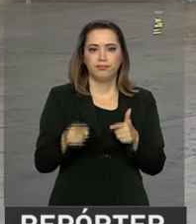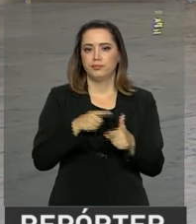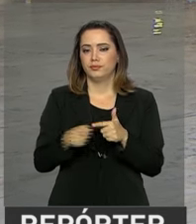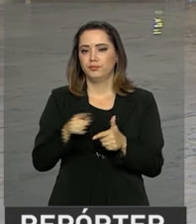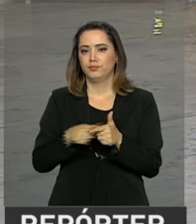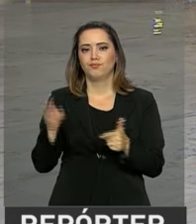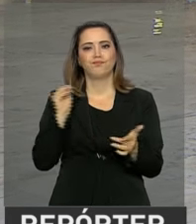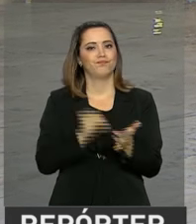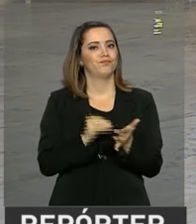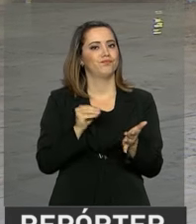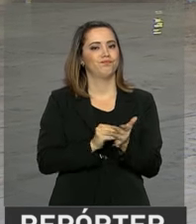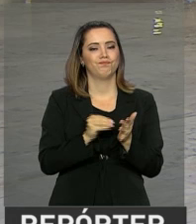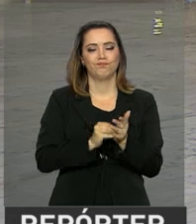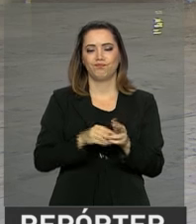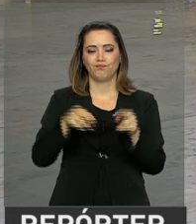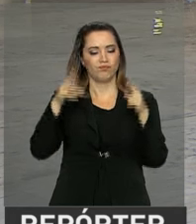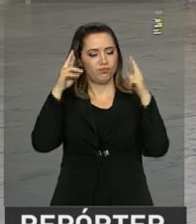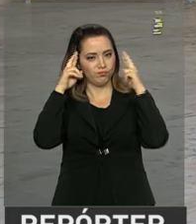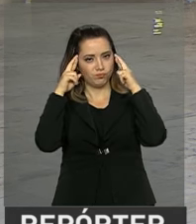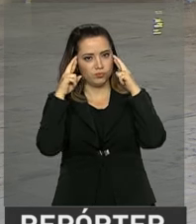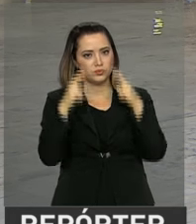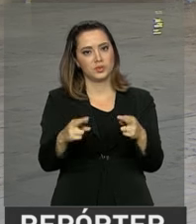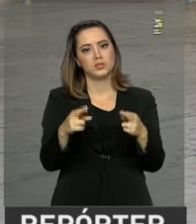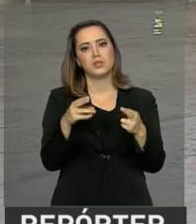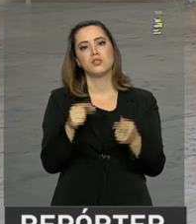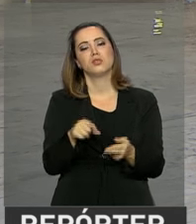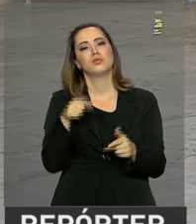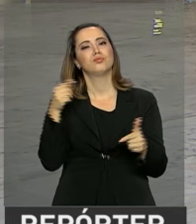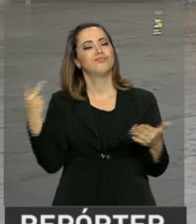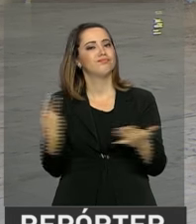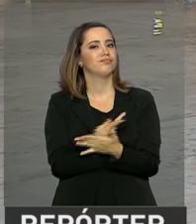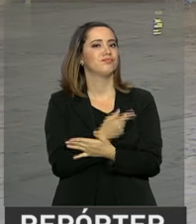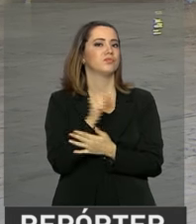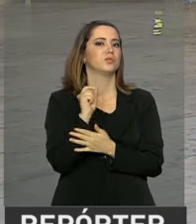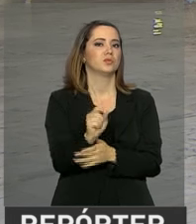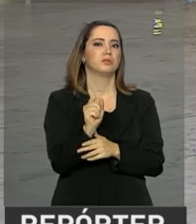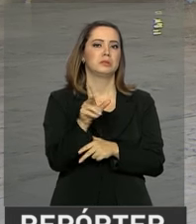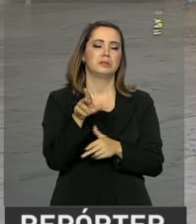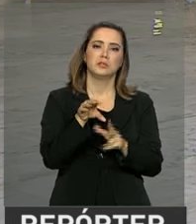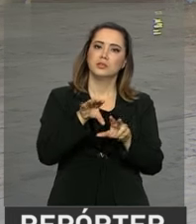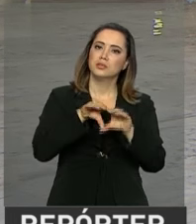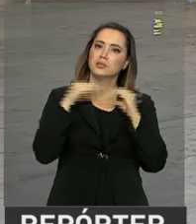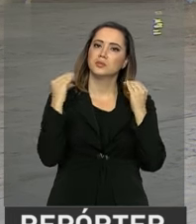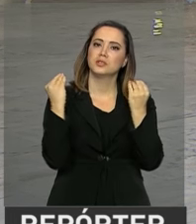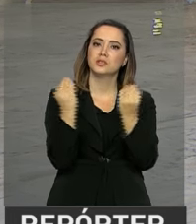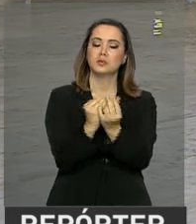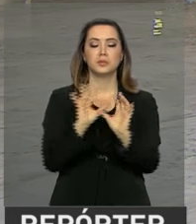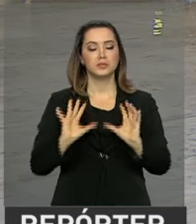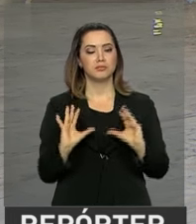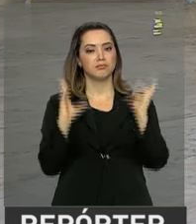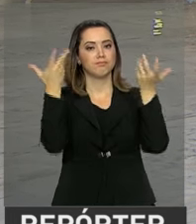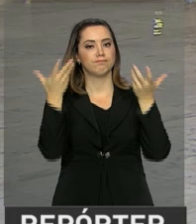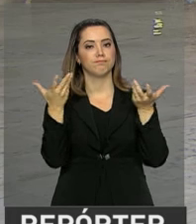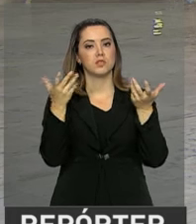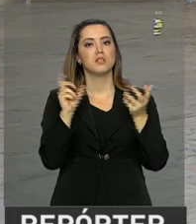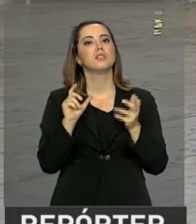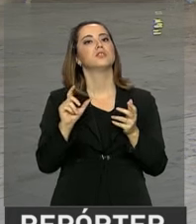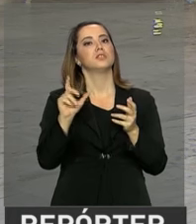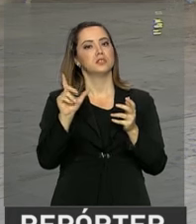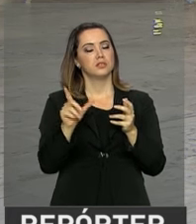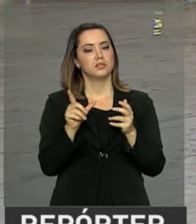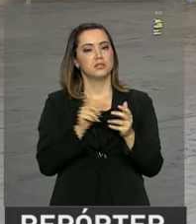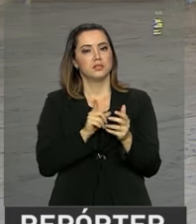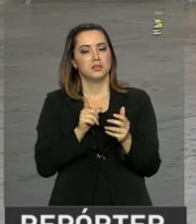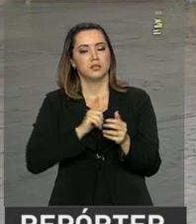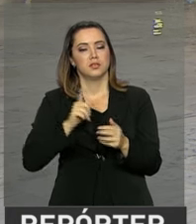julho e que é abjeta e ultrajante a ação perpetrada contra cidadãos que celebravam os mais altos valores